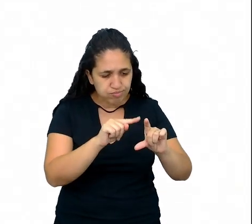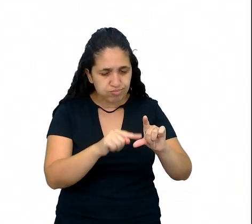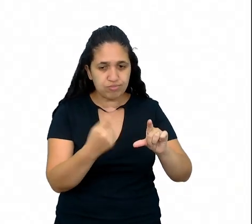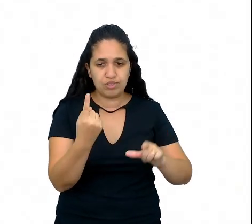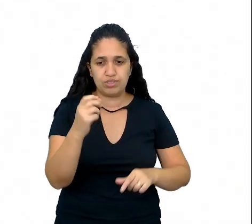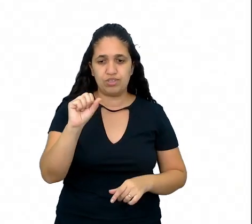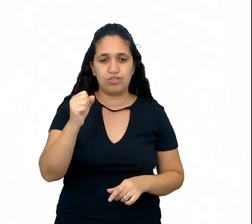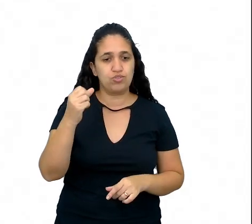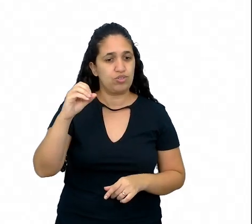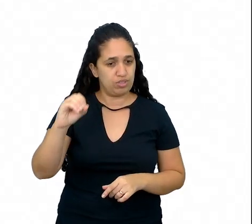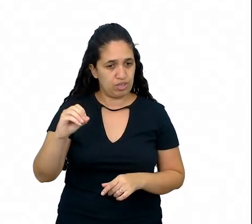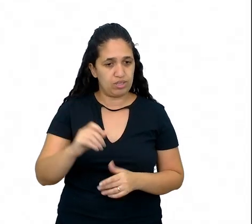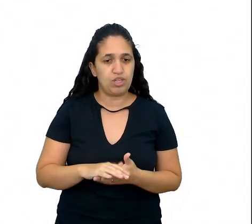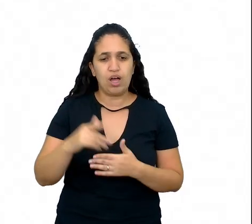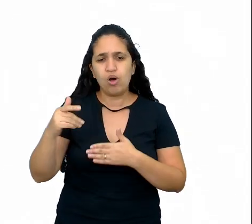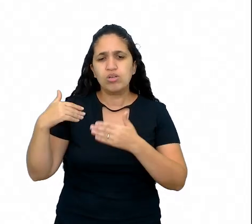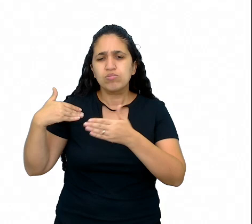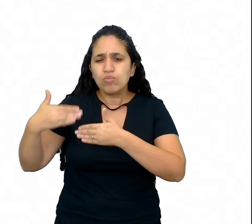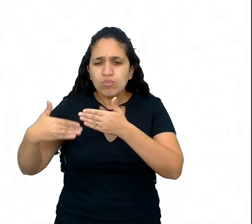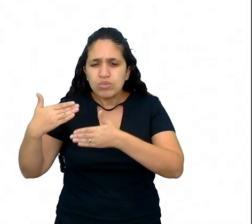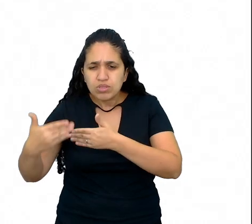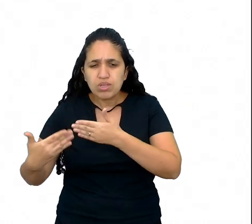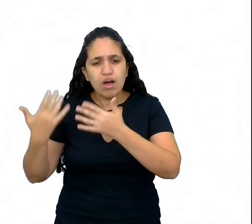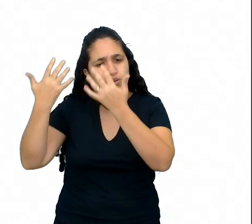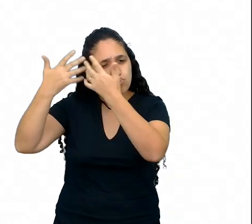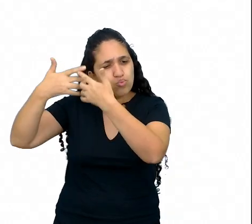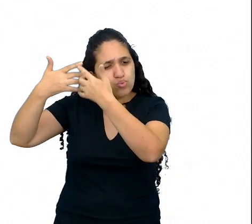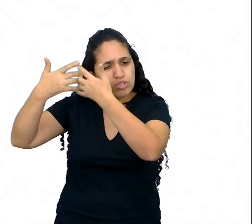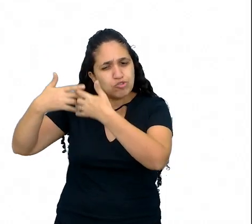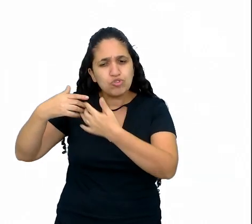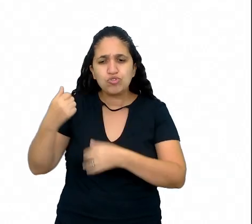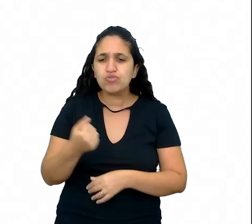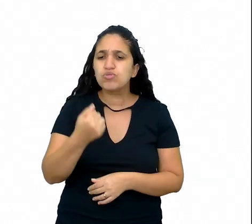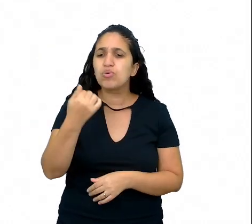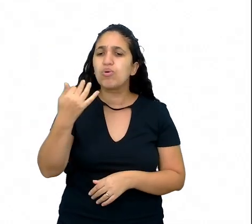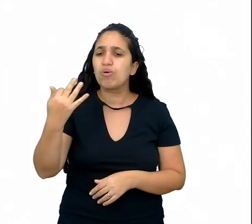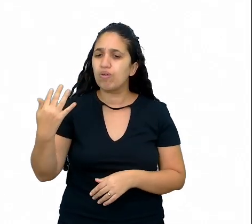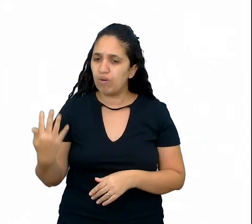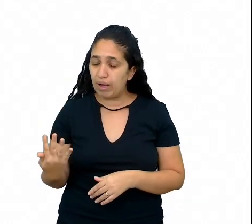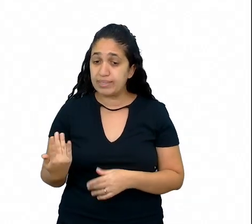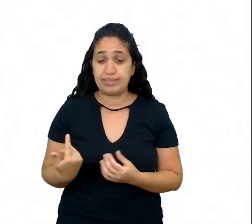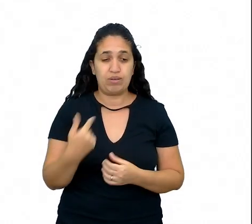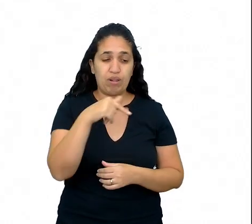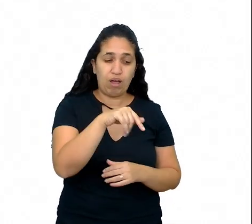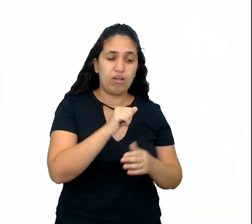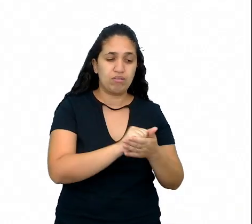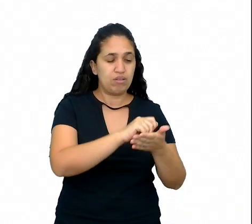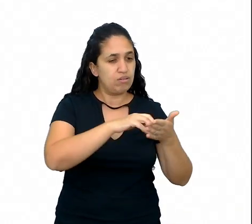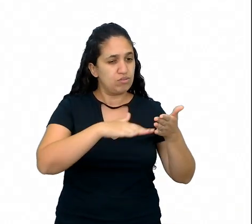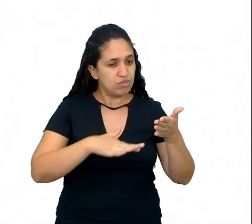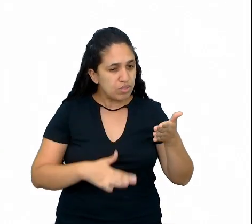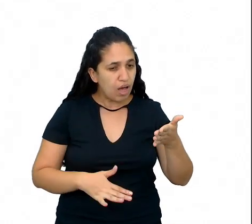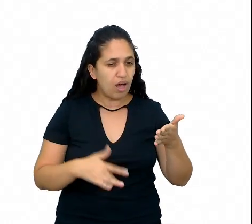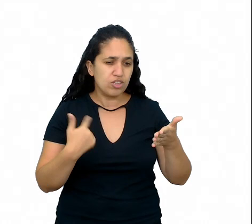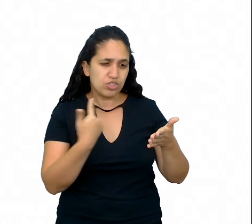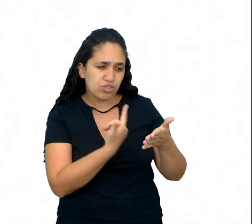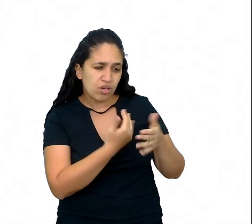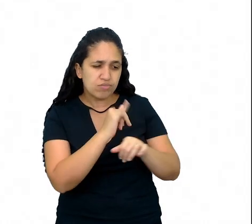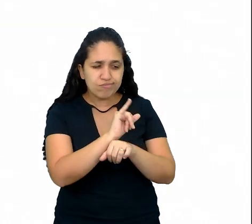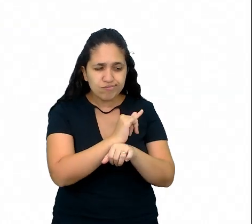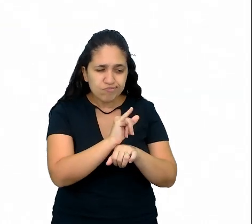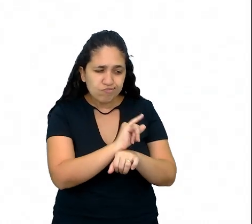processos cognitivos que a gente tem, né? Que a gente vai ali, por meio das atividades, né, e das nossas